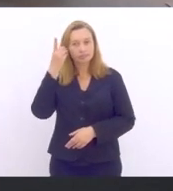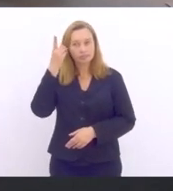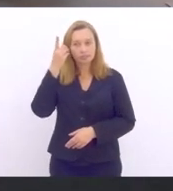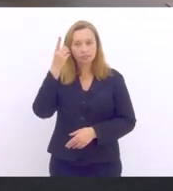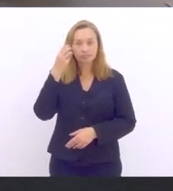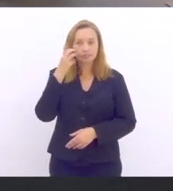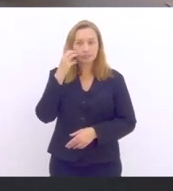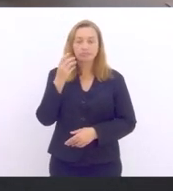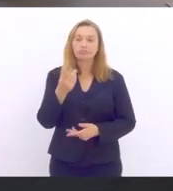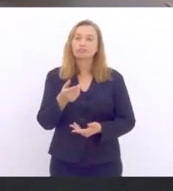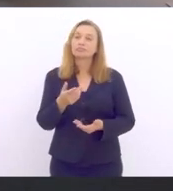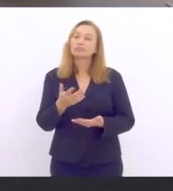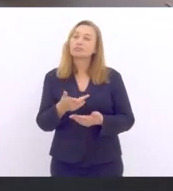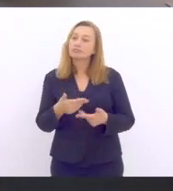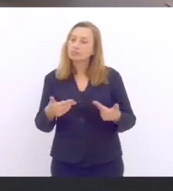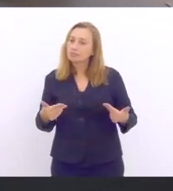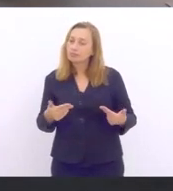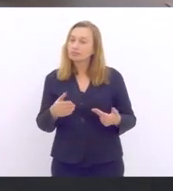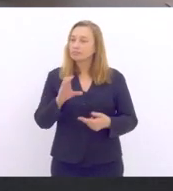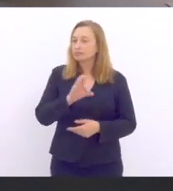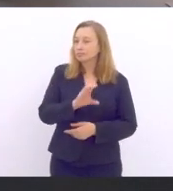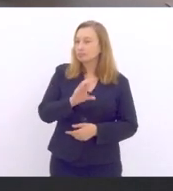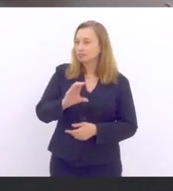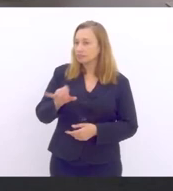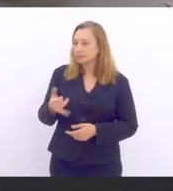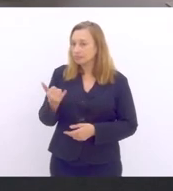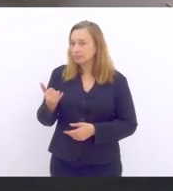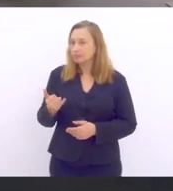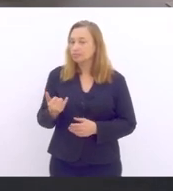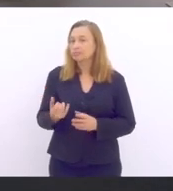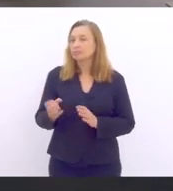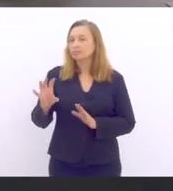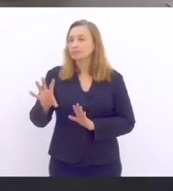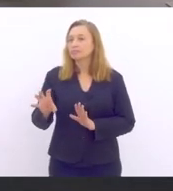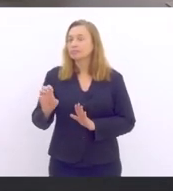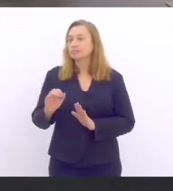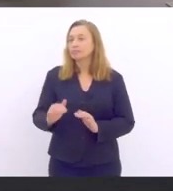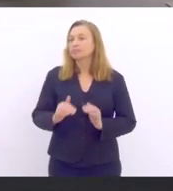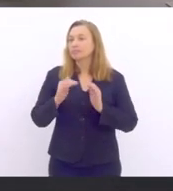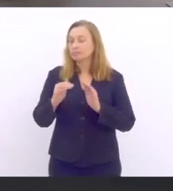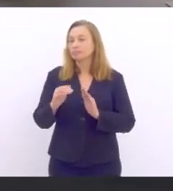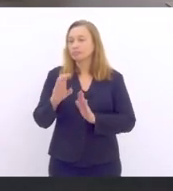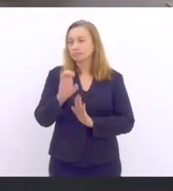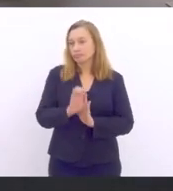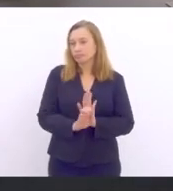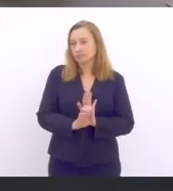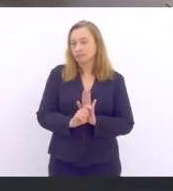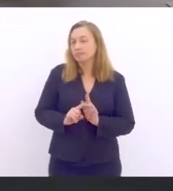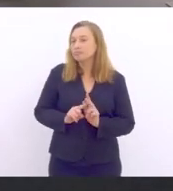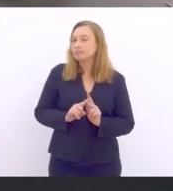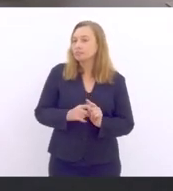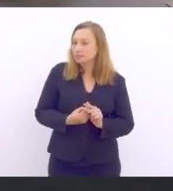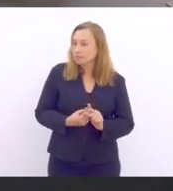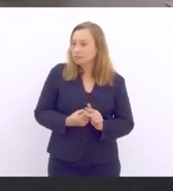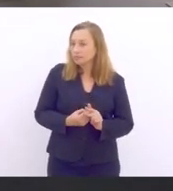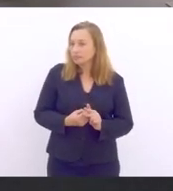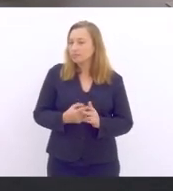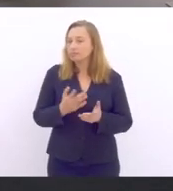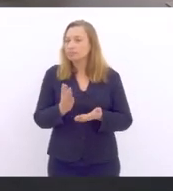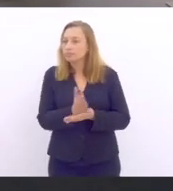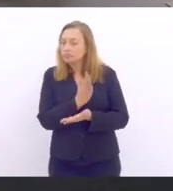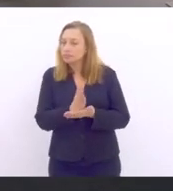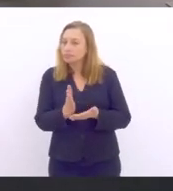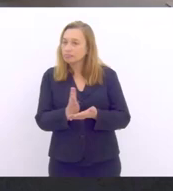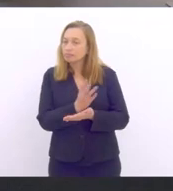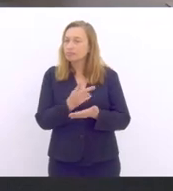Então, muitas vezes a CCJ, através de subemendas, né, corrige eventuais inconstitucionalidades que